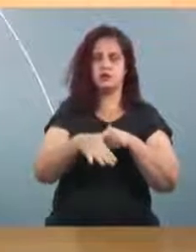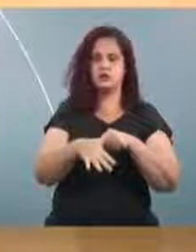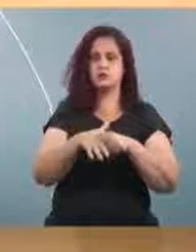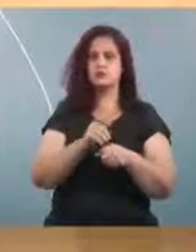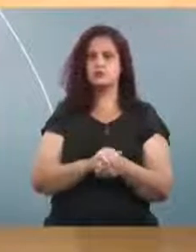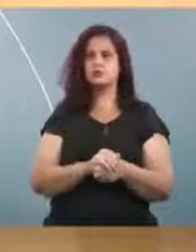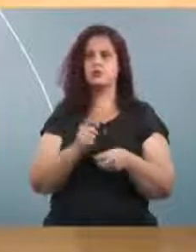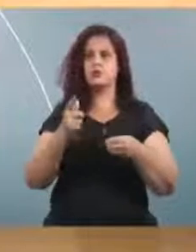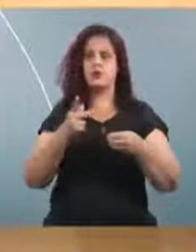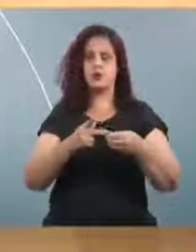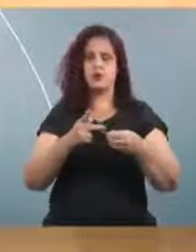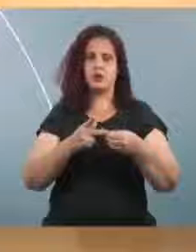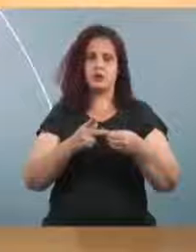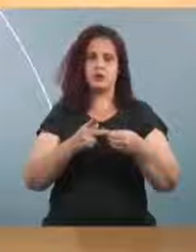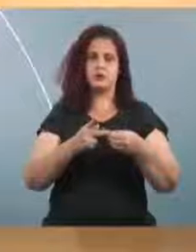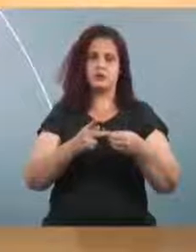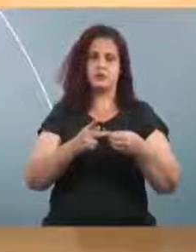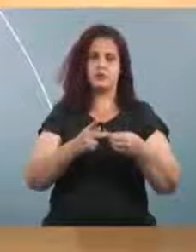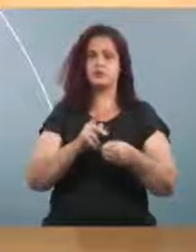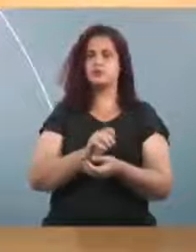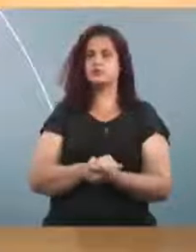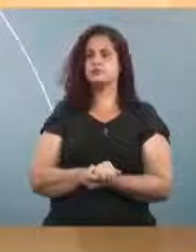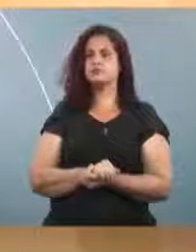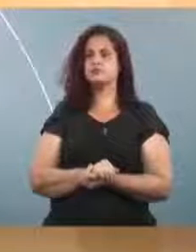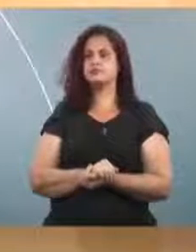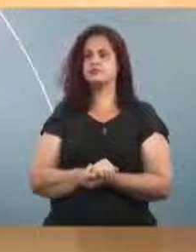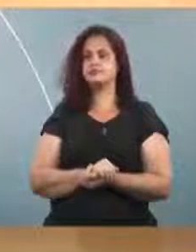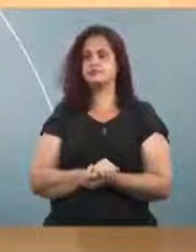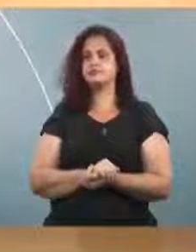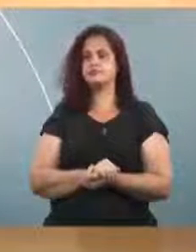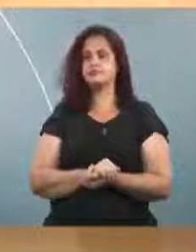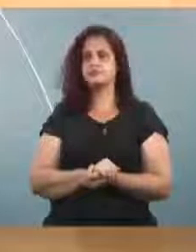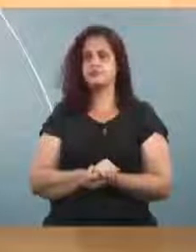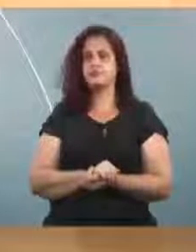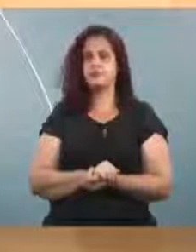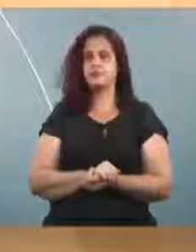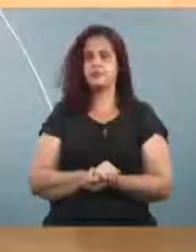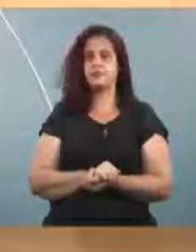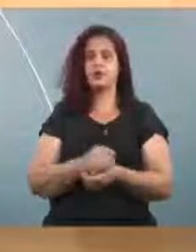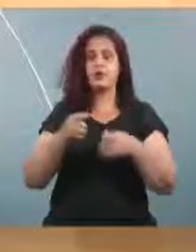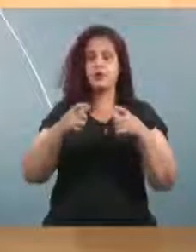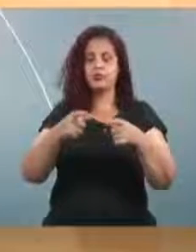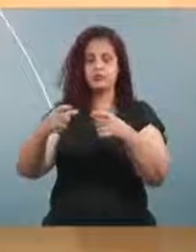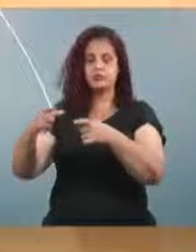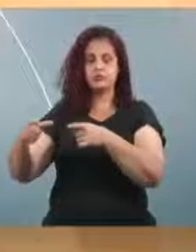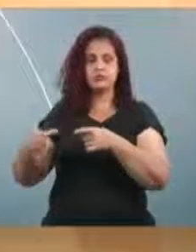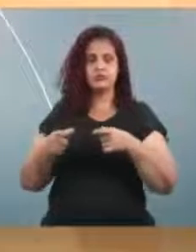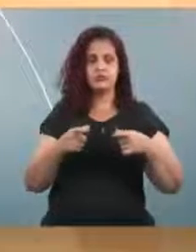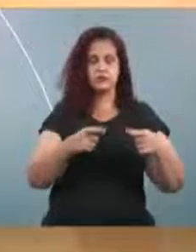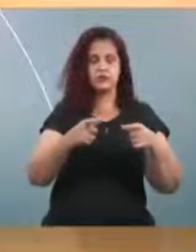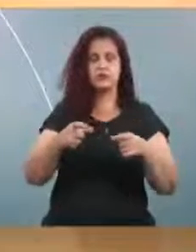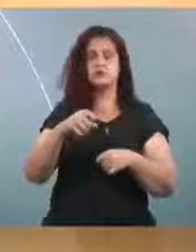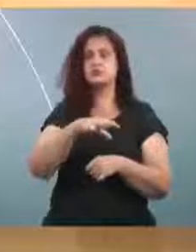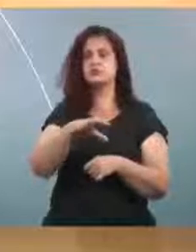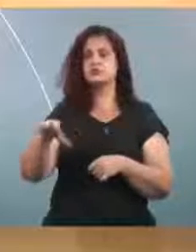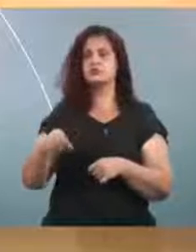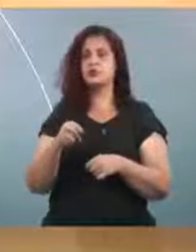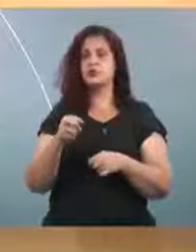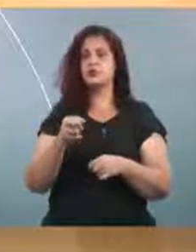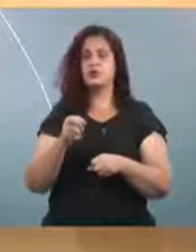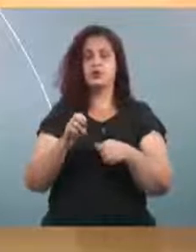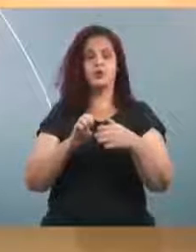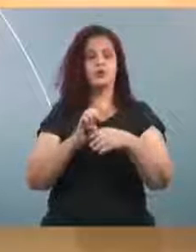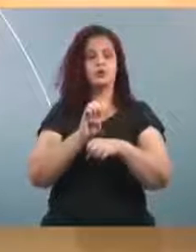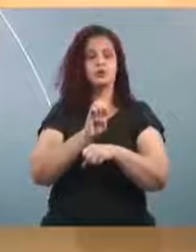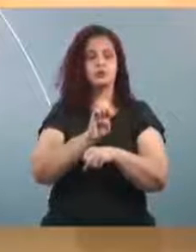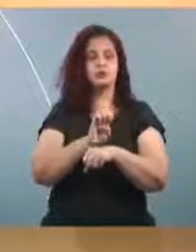polos em Nova Cruz Santa Cruz em vários polos da regiões do nosso estado